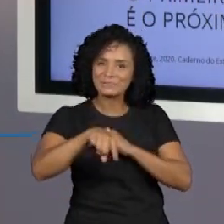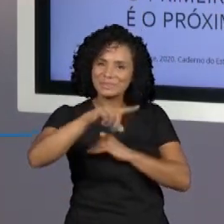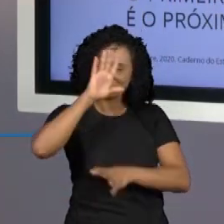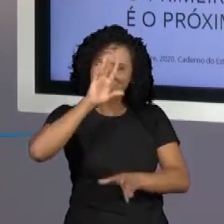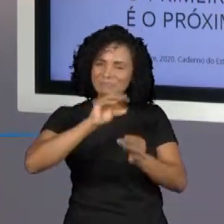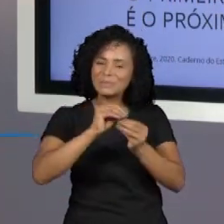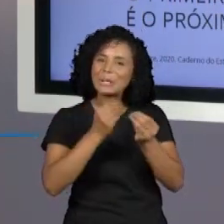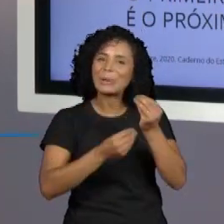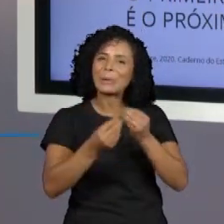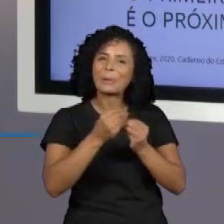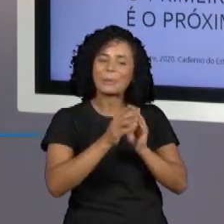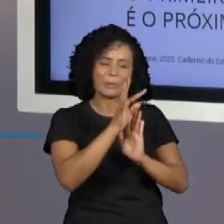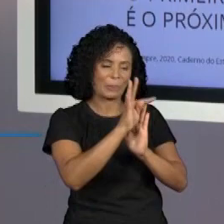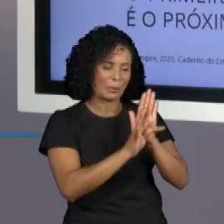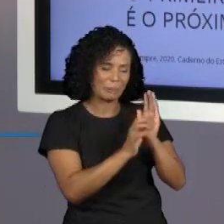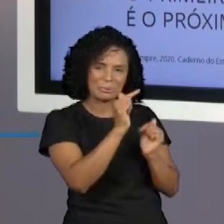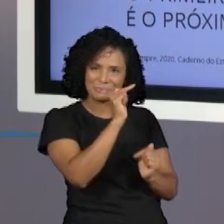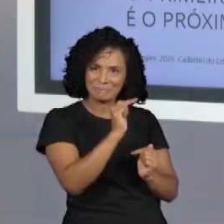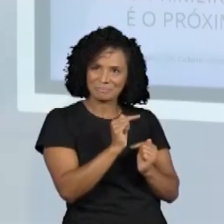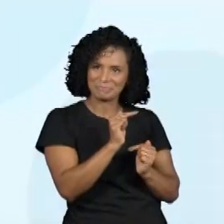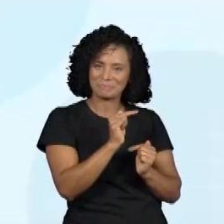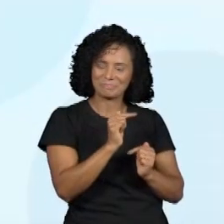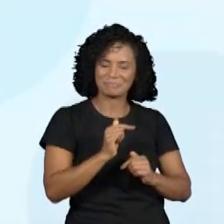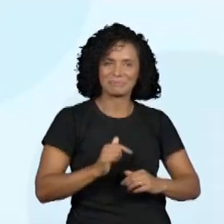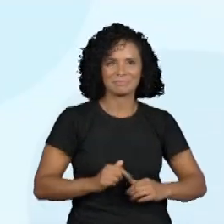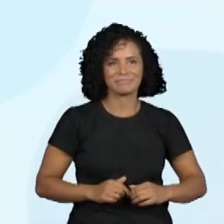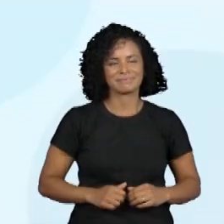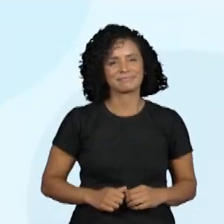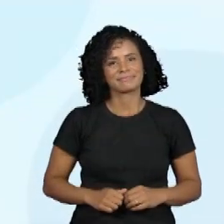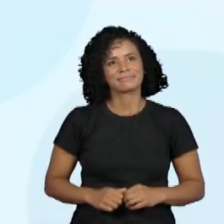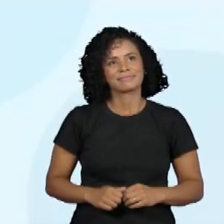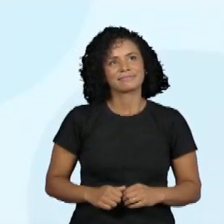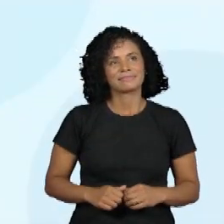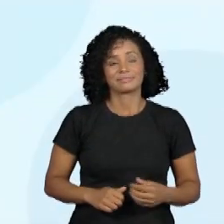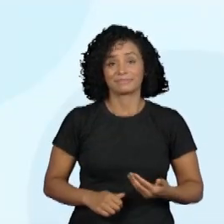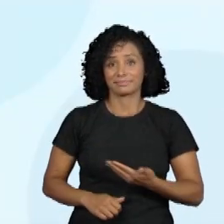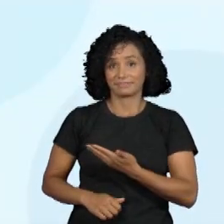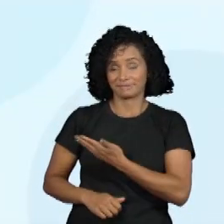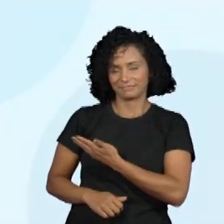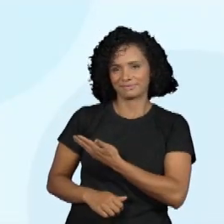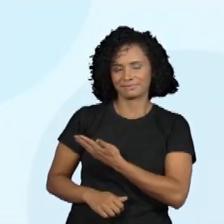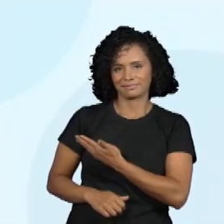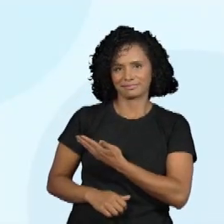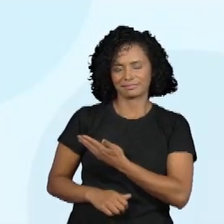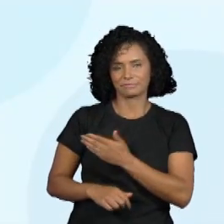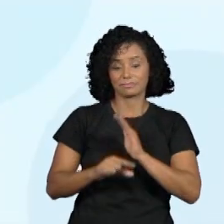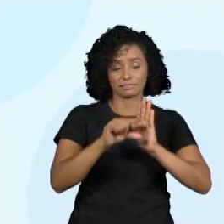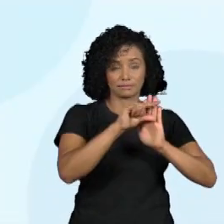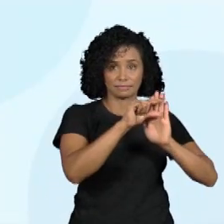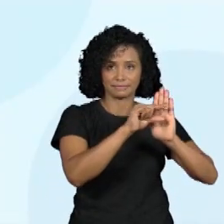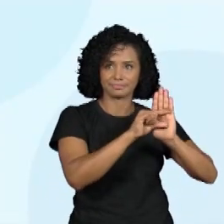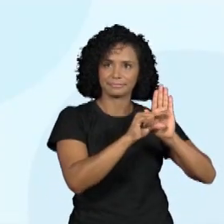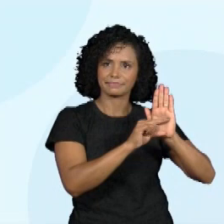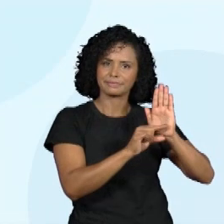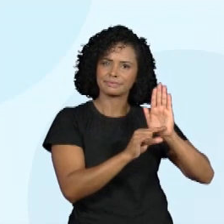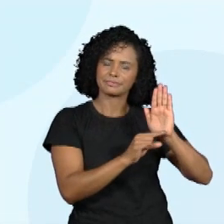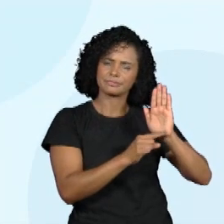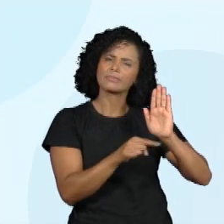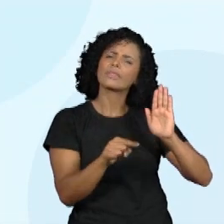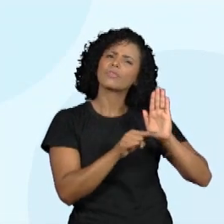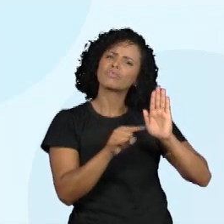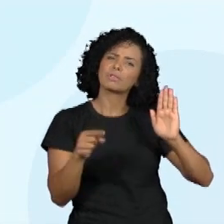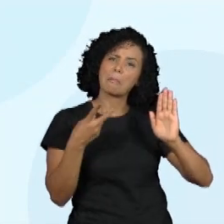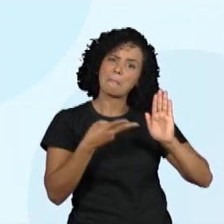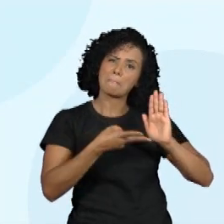estrutura desse estilo de gênero. Vamos lá. Olha só, discussão sobre o texto. Você